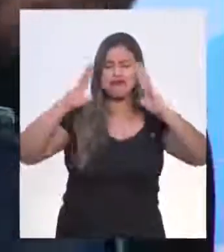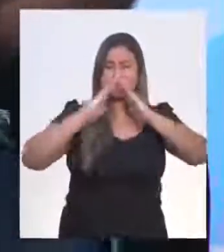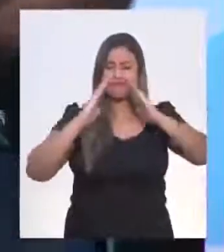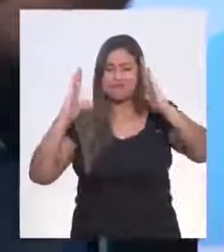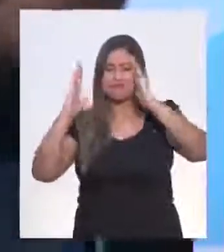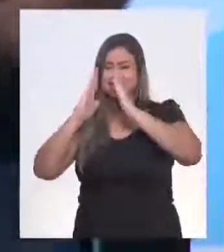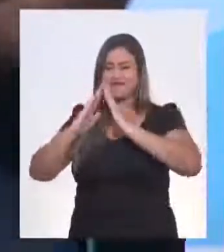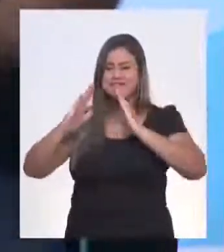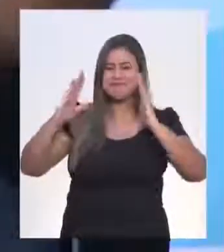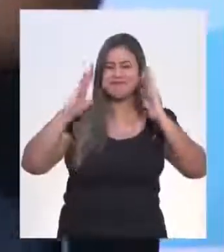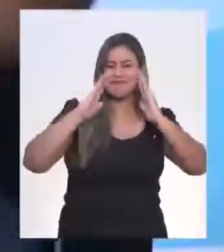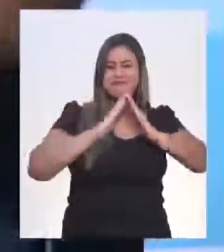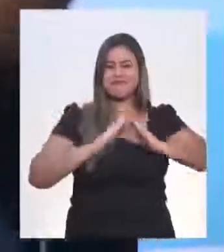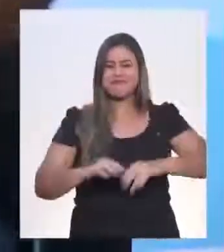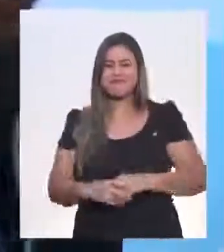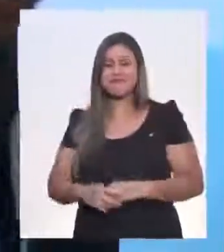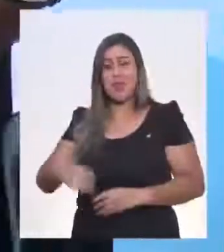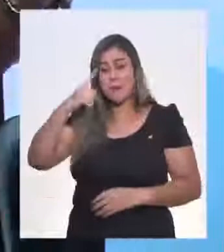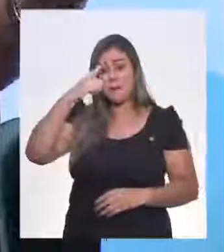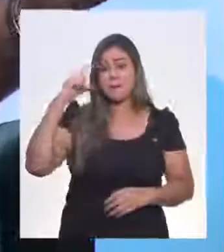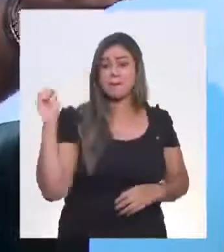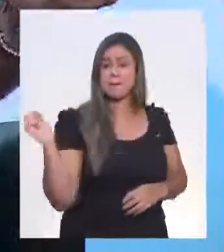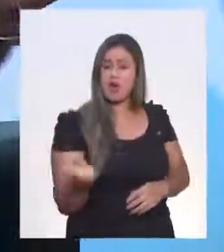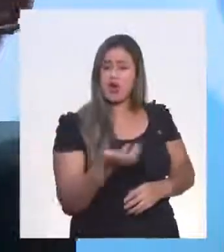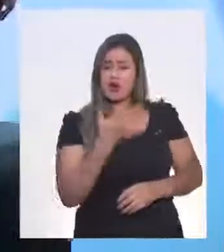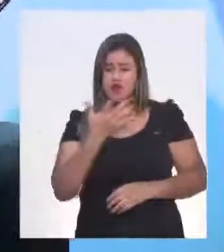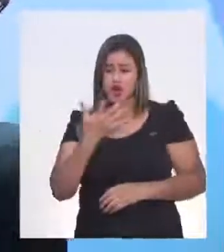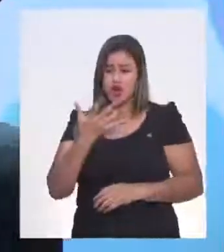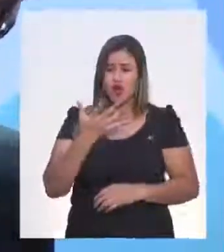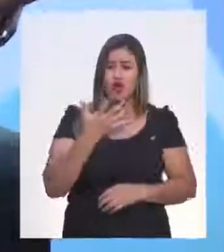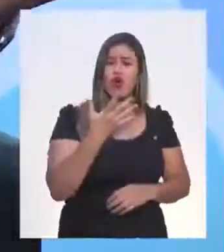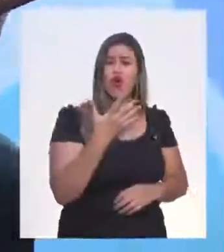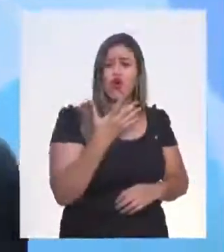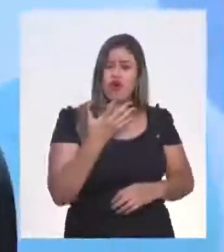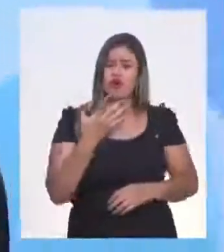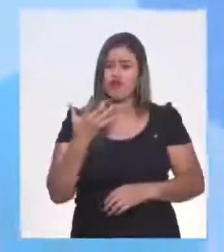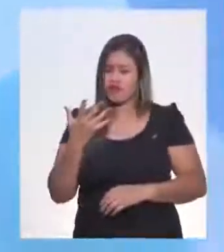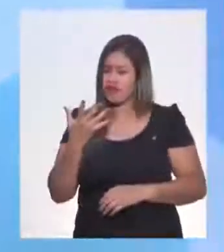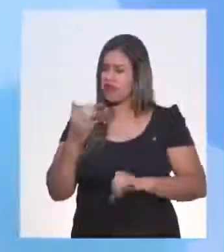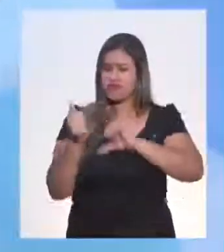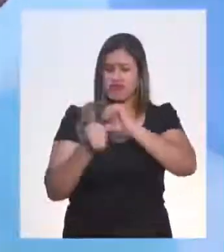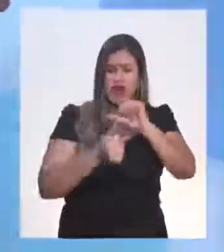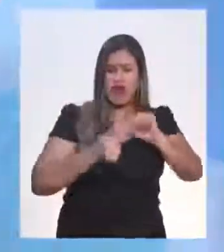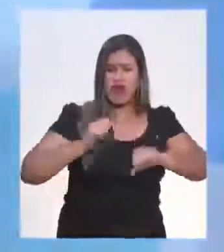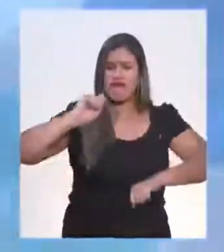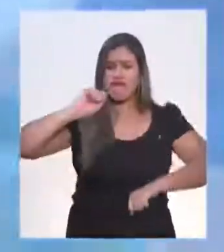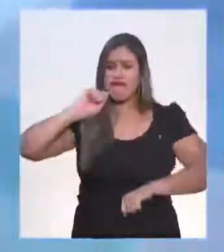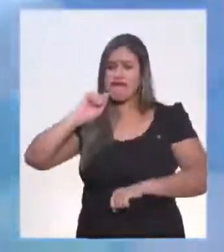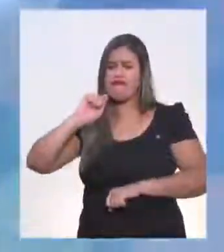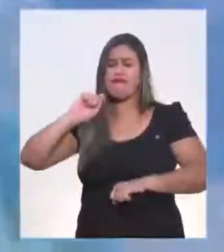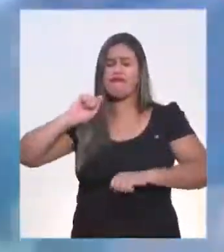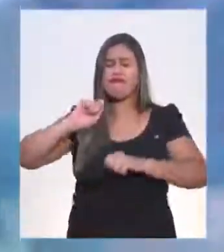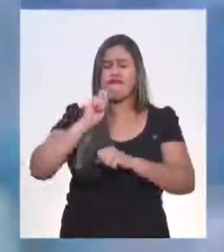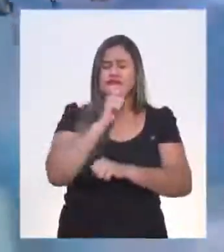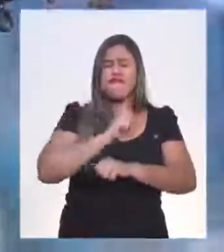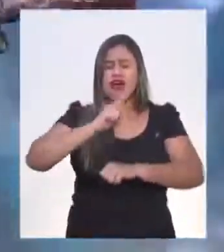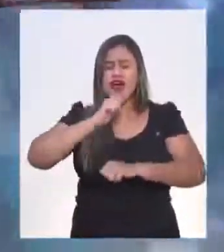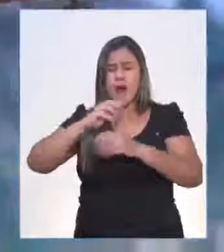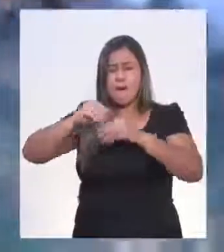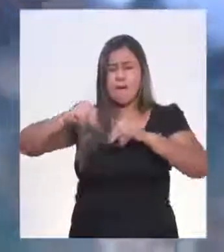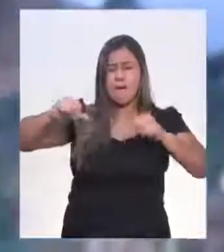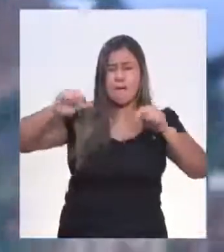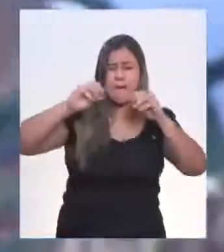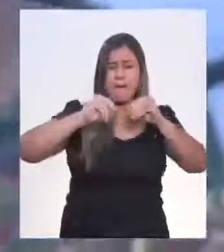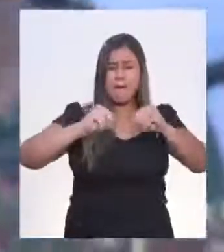e até o novo se encheu de forma sim passatos